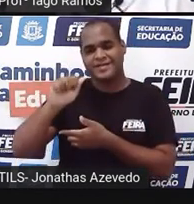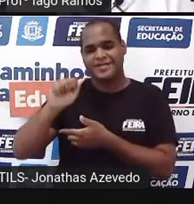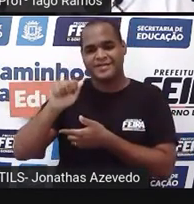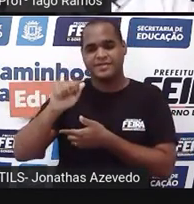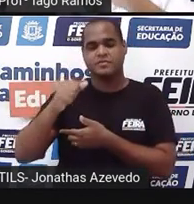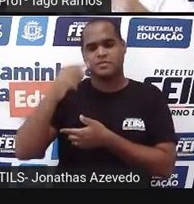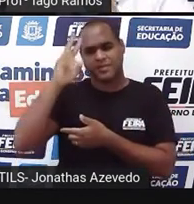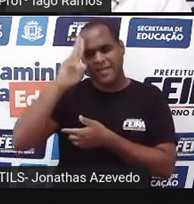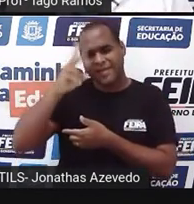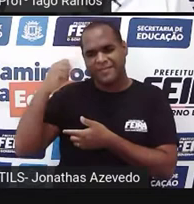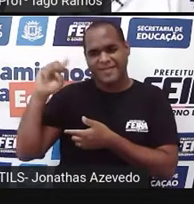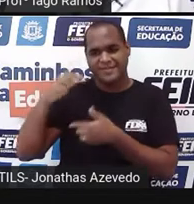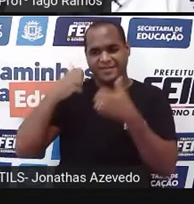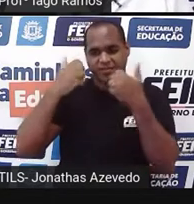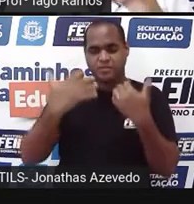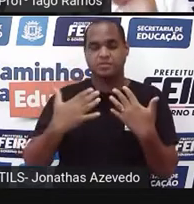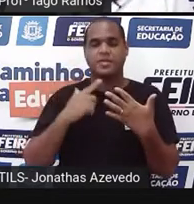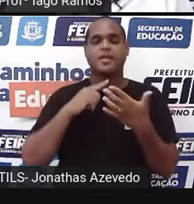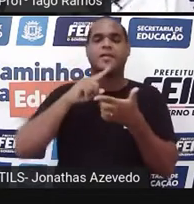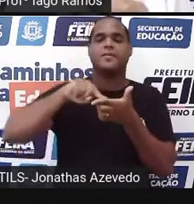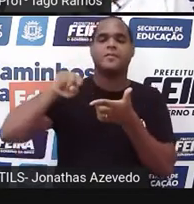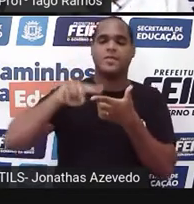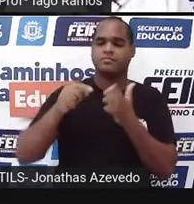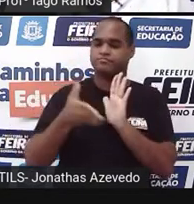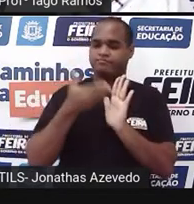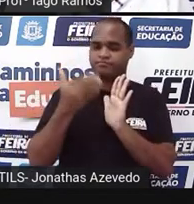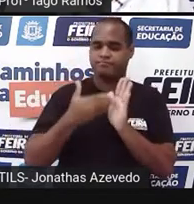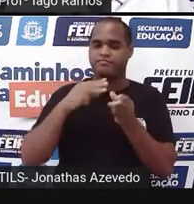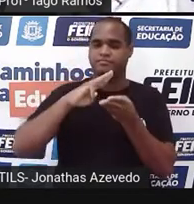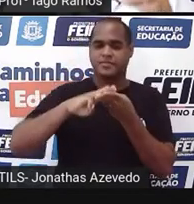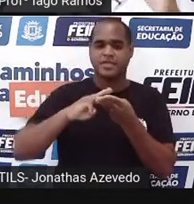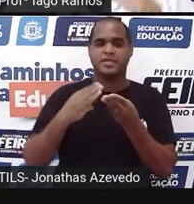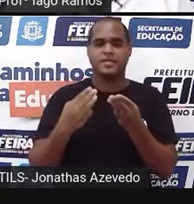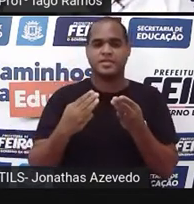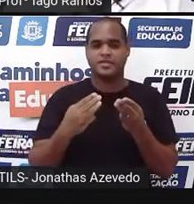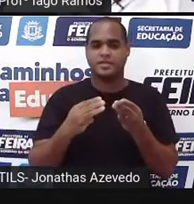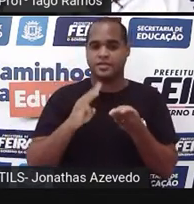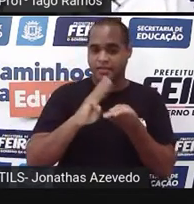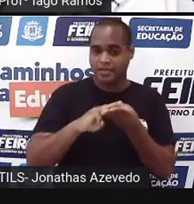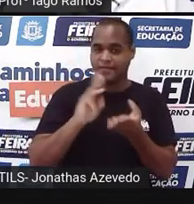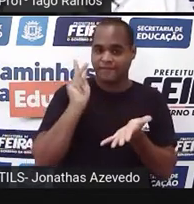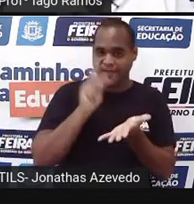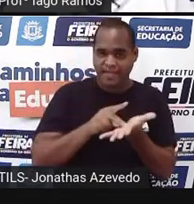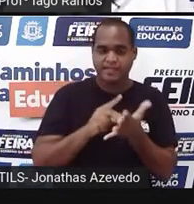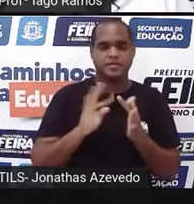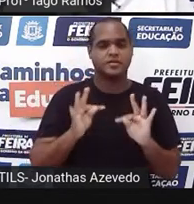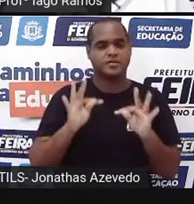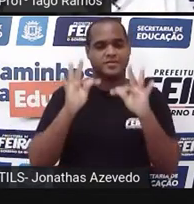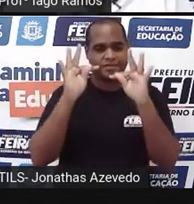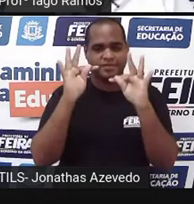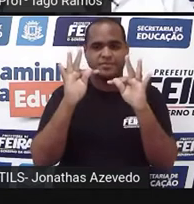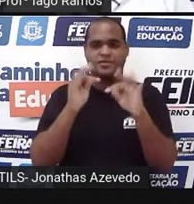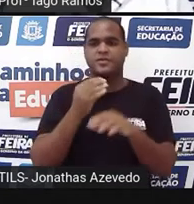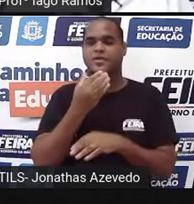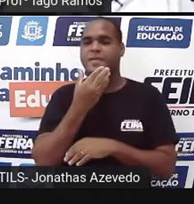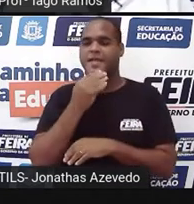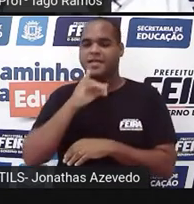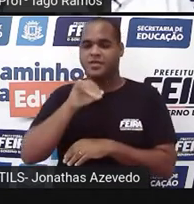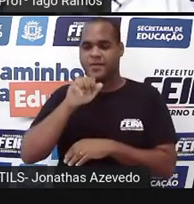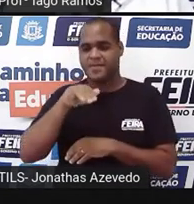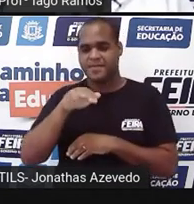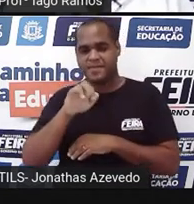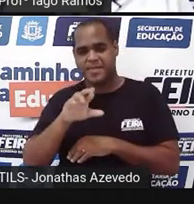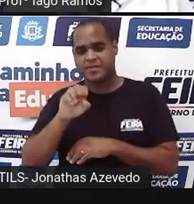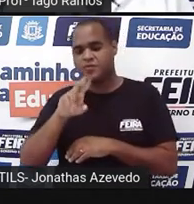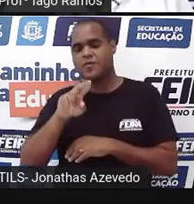pois é e esse probleminha aí tá nesse livro é um livro de matemática matemática realidade tecnologia o